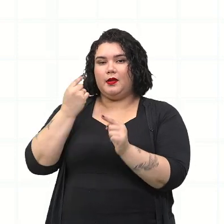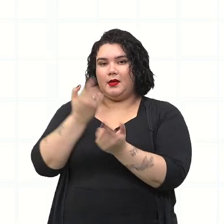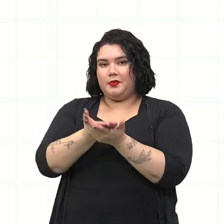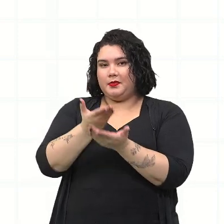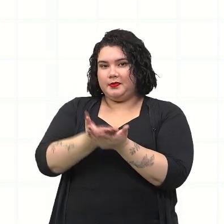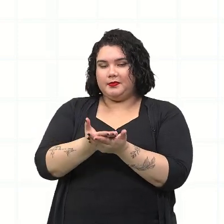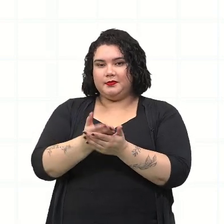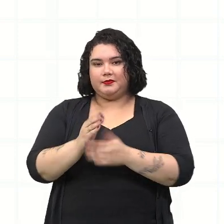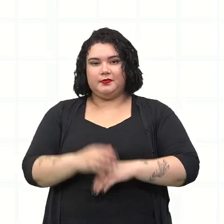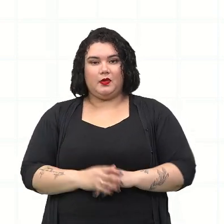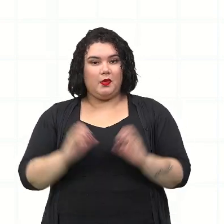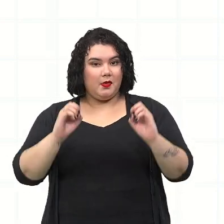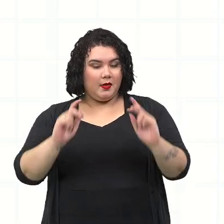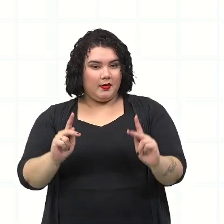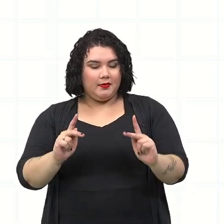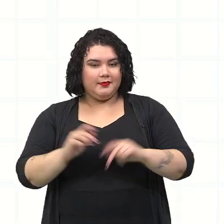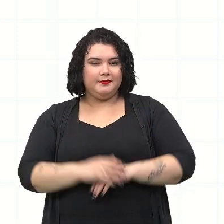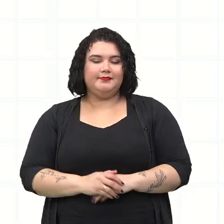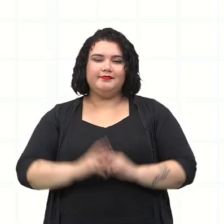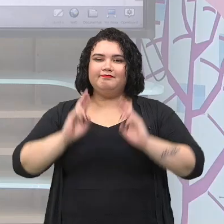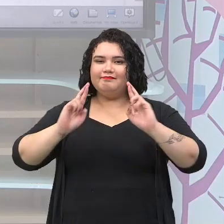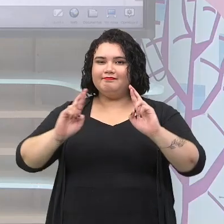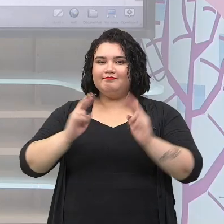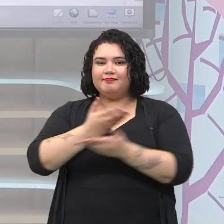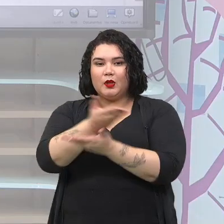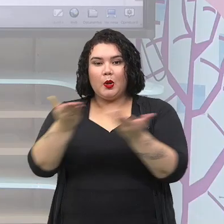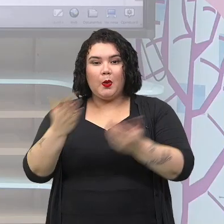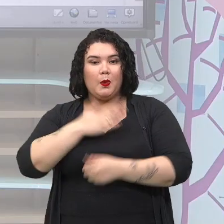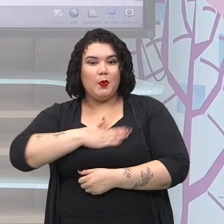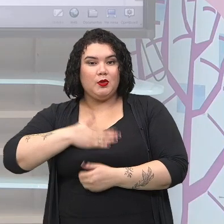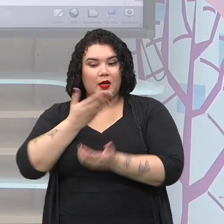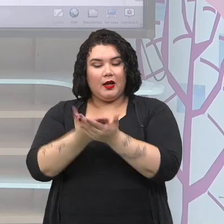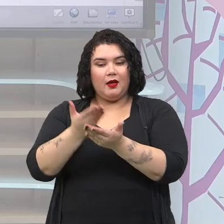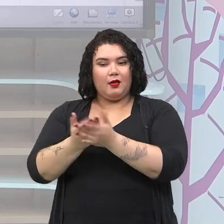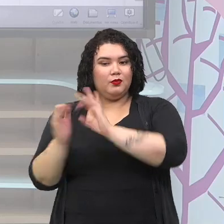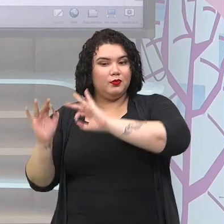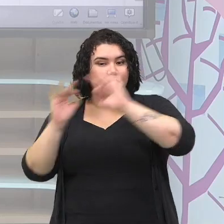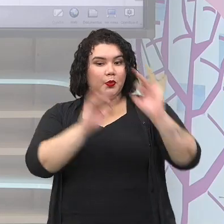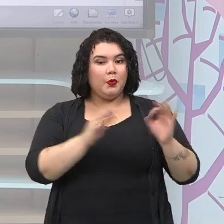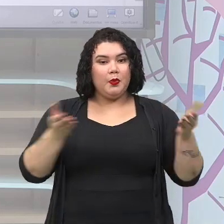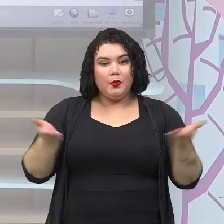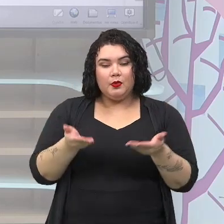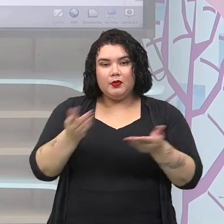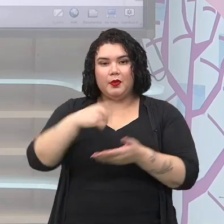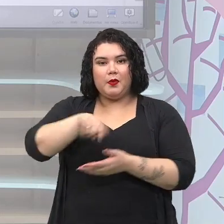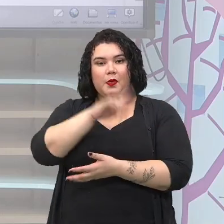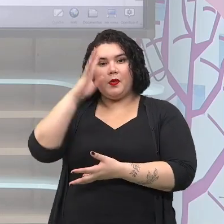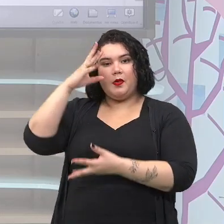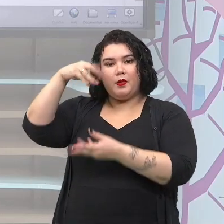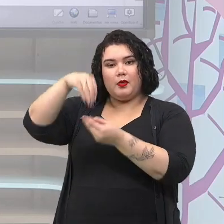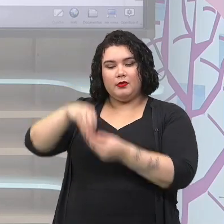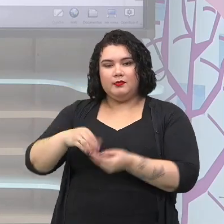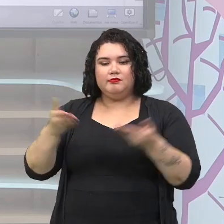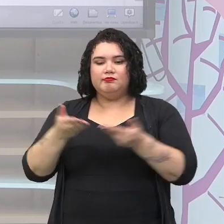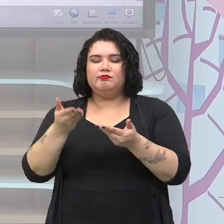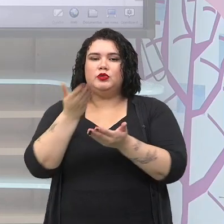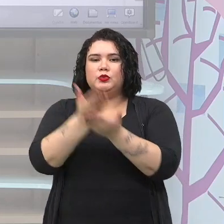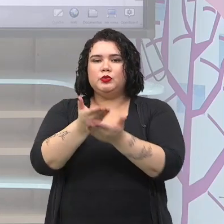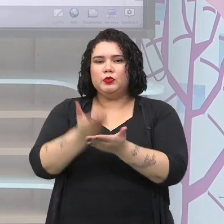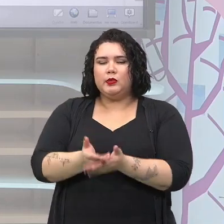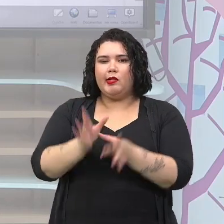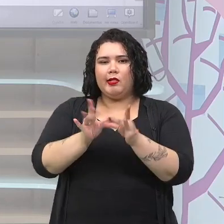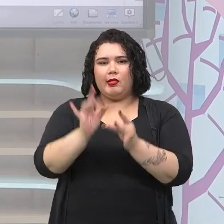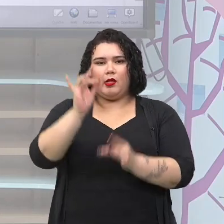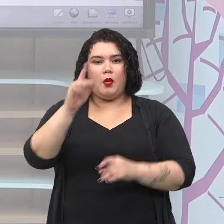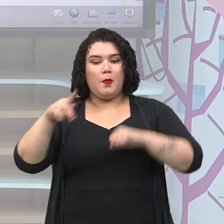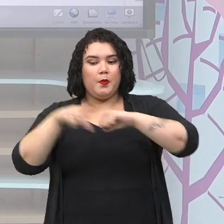nossa aula. Perfeito? Espero que vocês tenham gostado da aula de hoje, espero que vocês tenham entendido. Nós fizemos esse caminho aí entre pronome